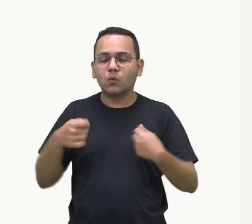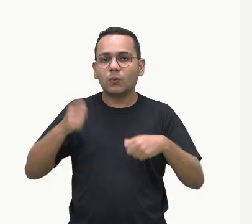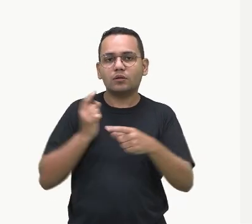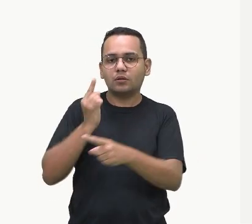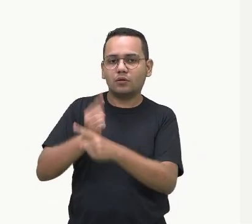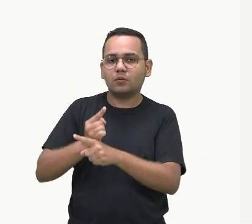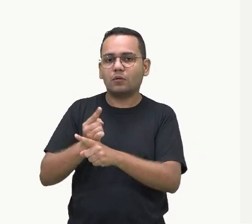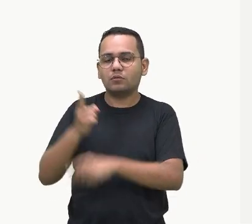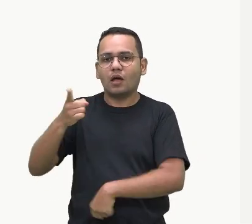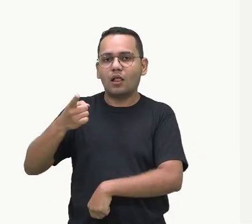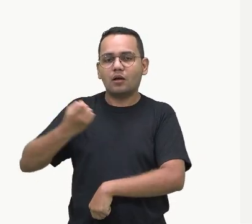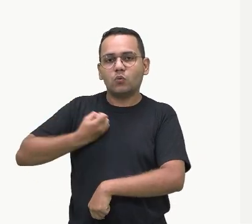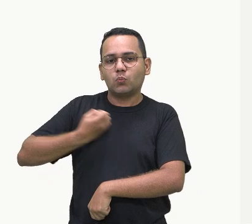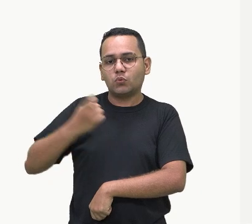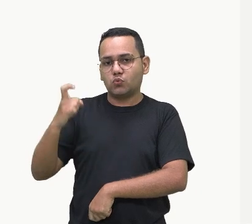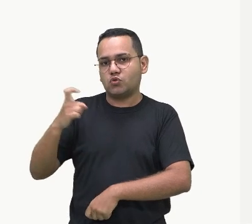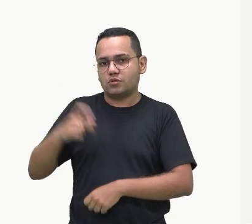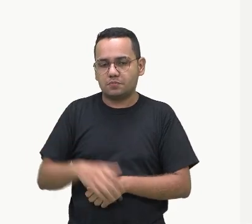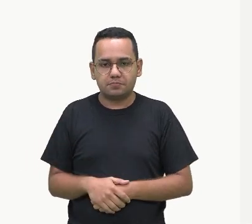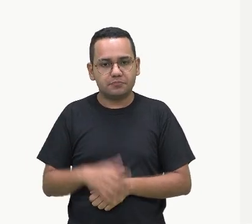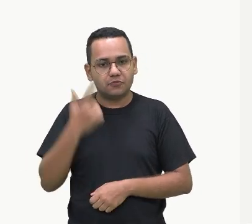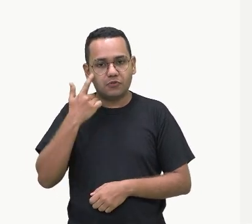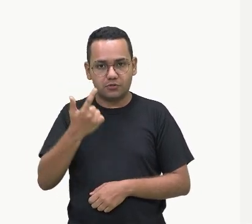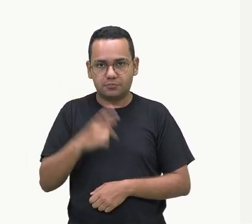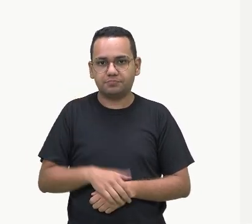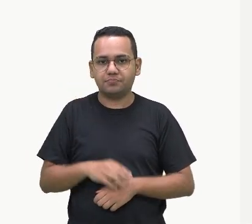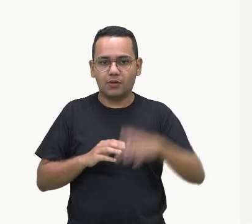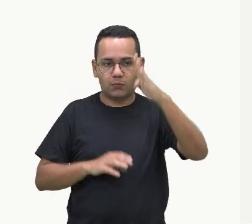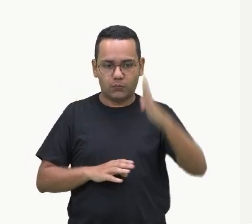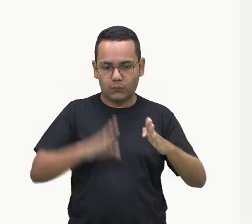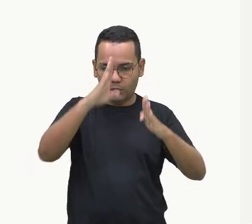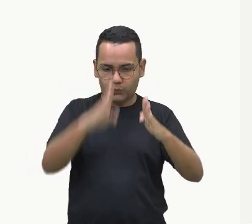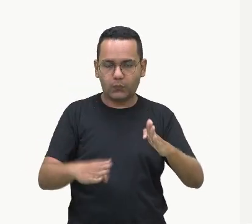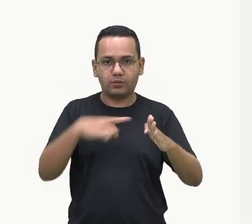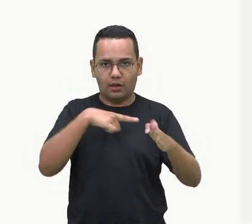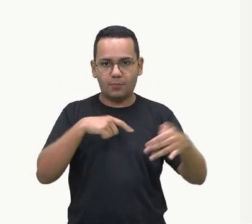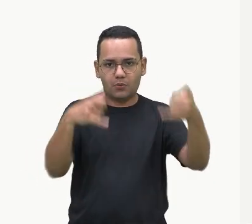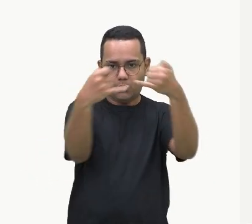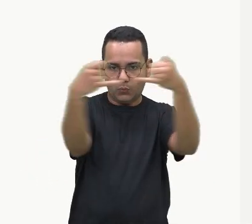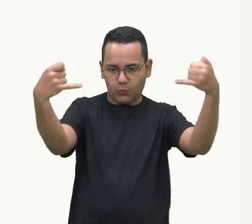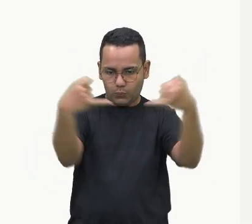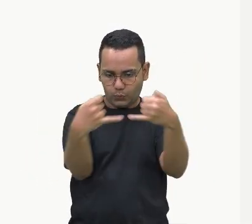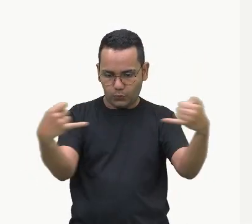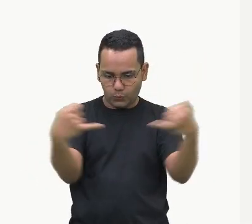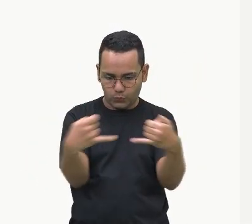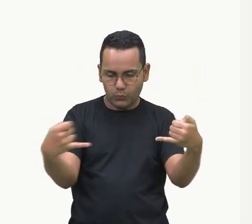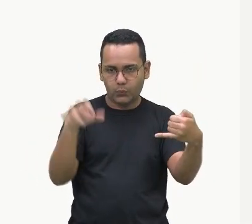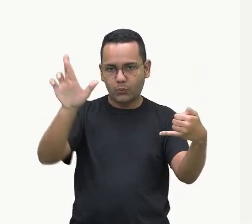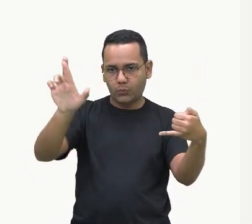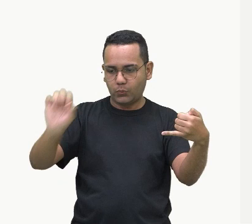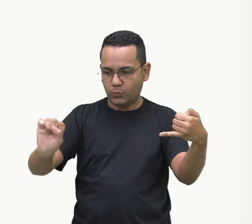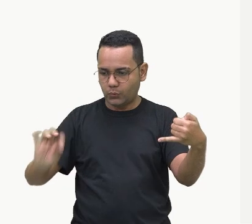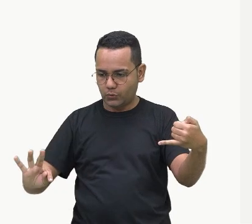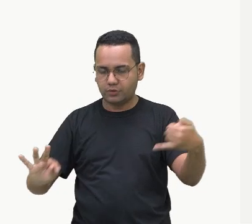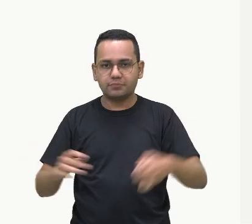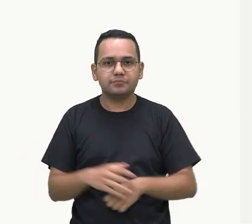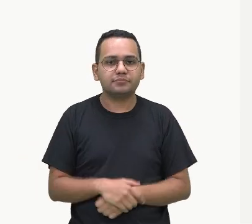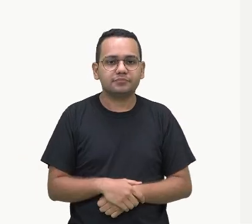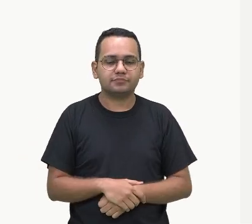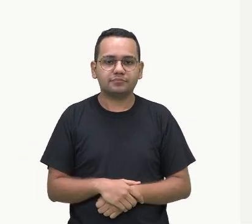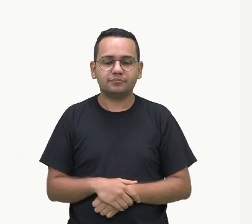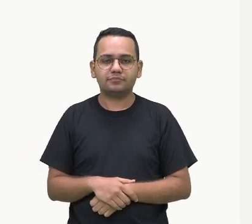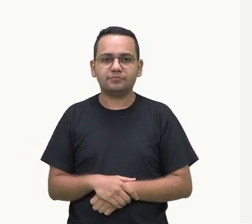e T, nós temos as 2 retas transversais, as 2 retas aqui que